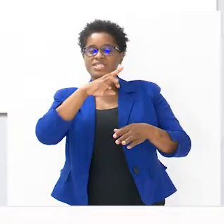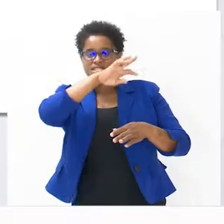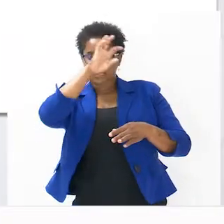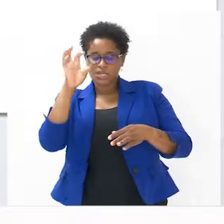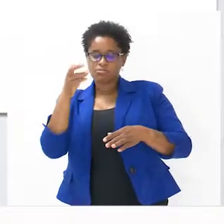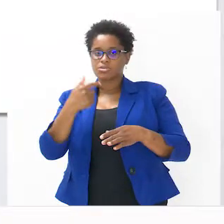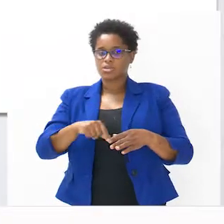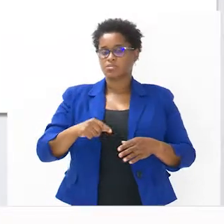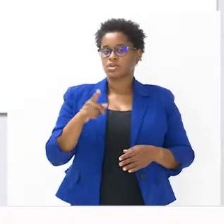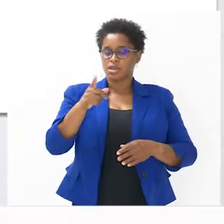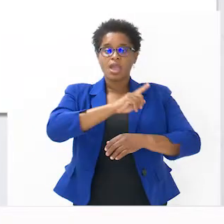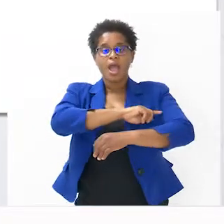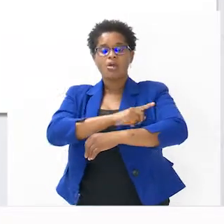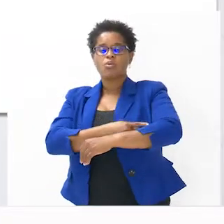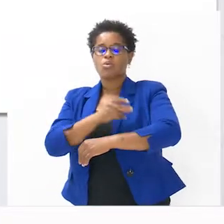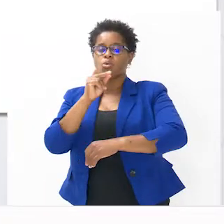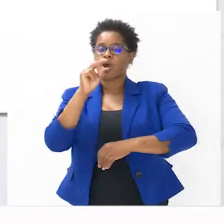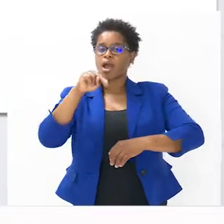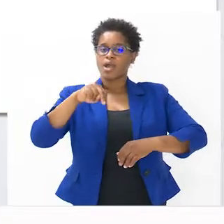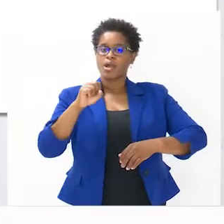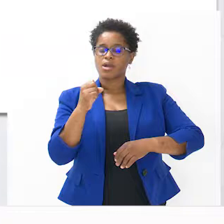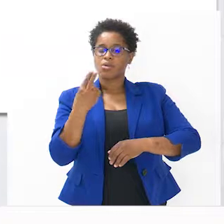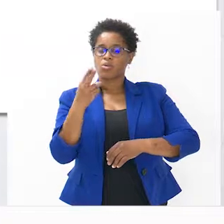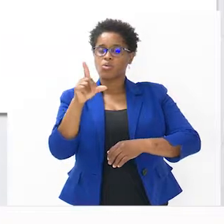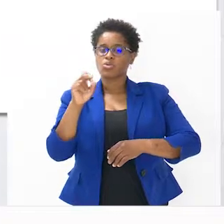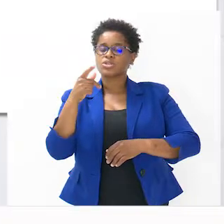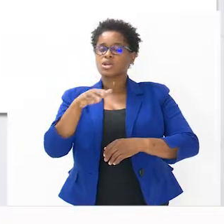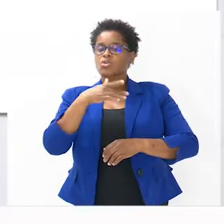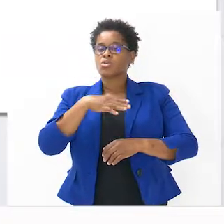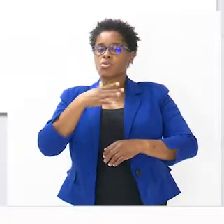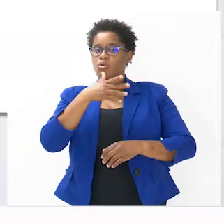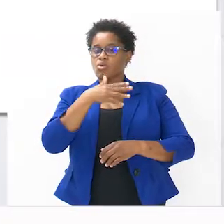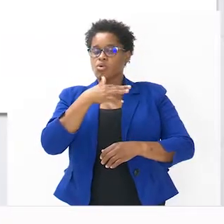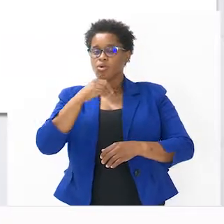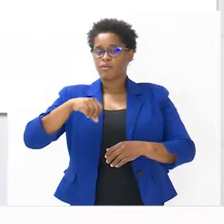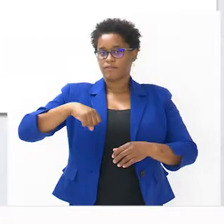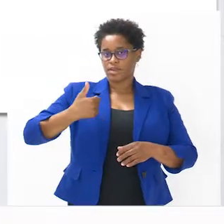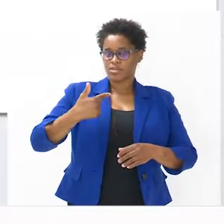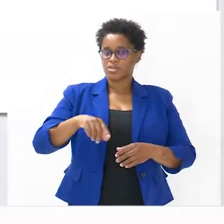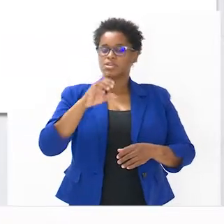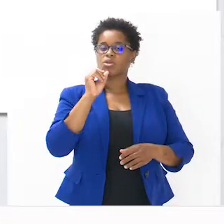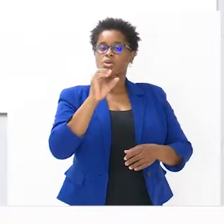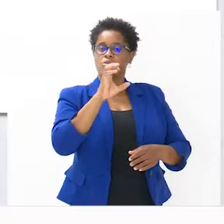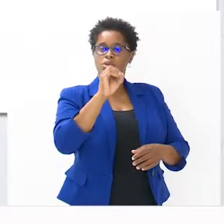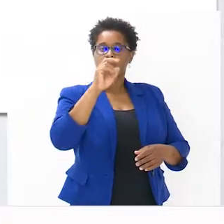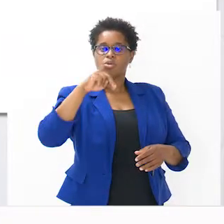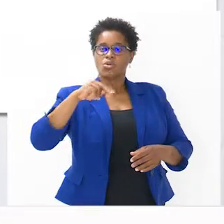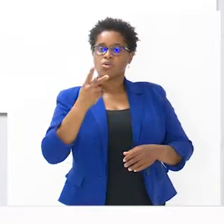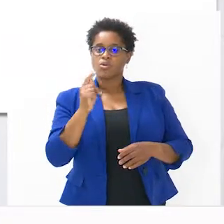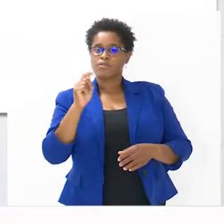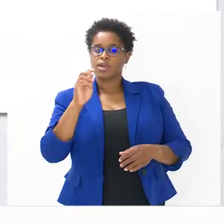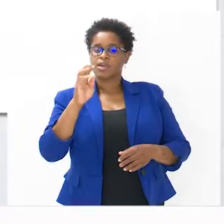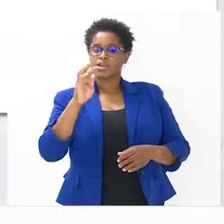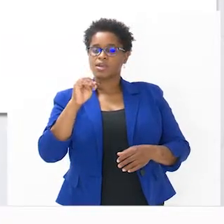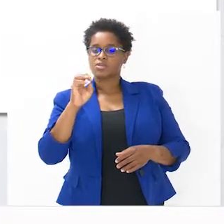regiões. Temos aqui ângulo que está verde, um ângulo côncavo, ou seja,